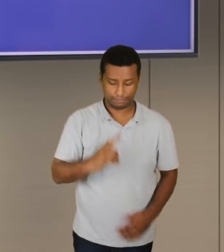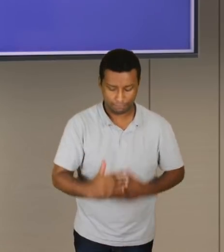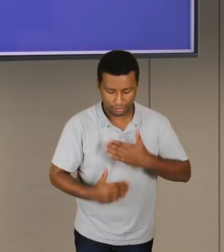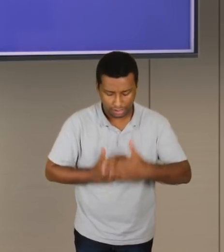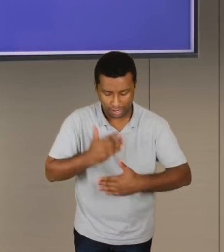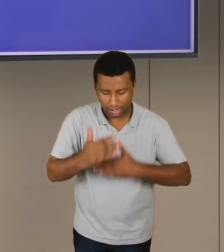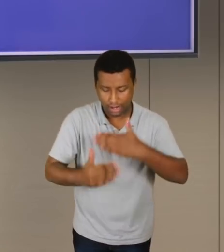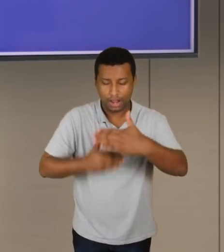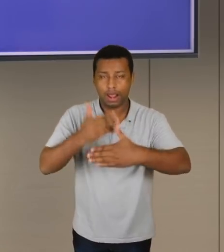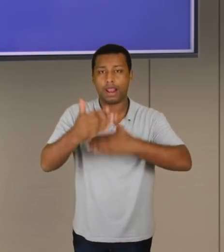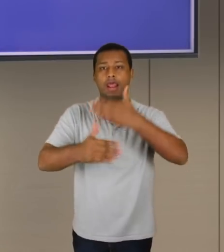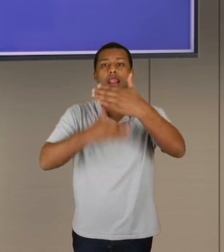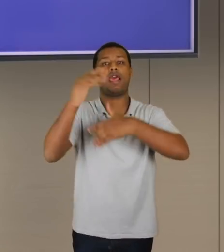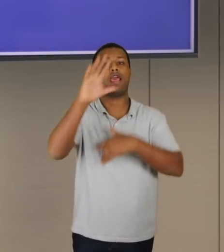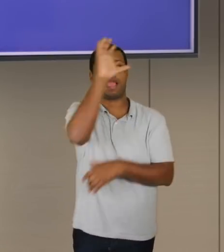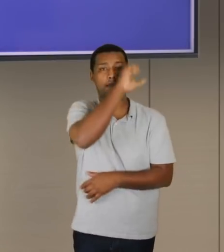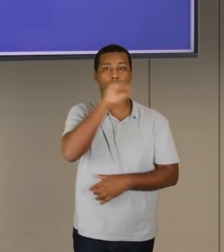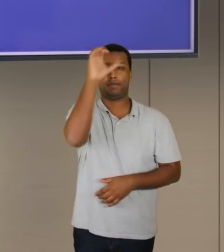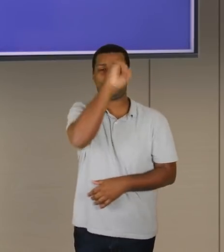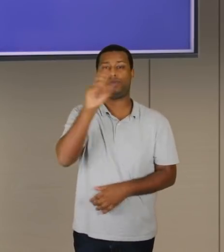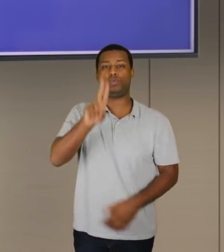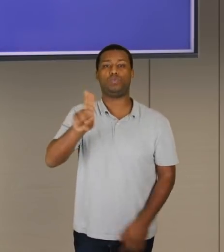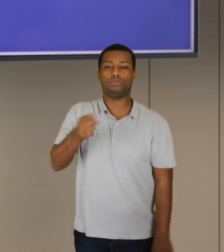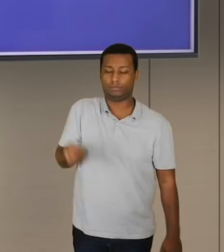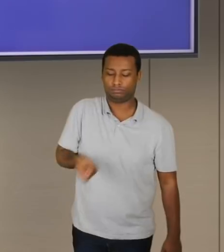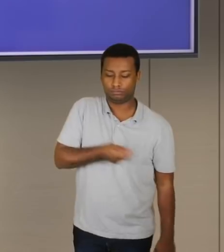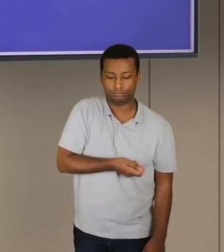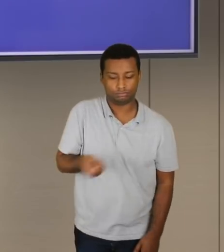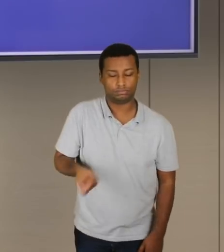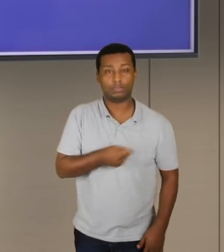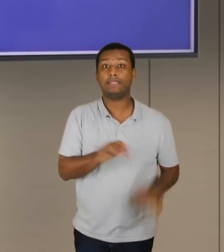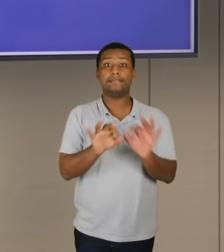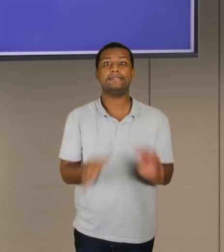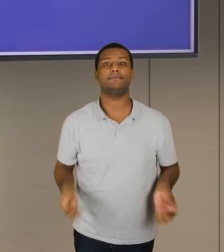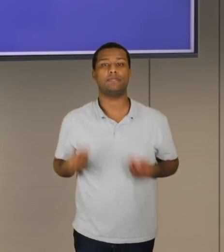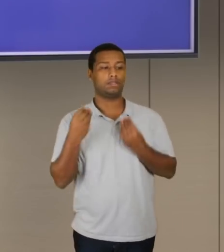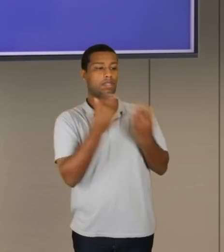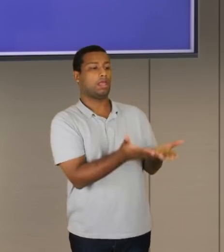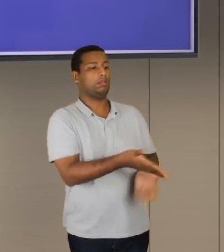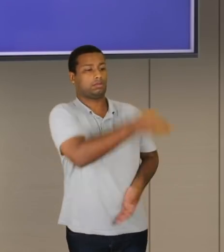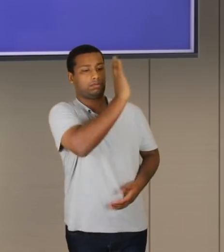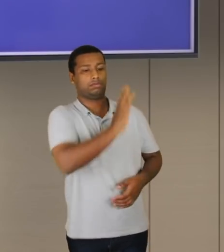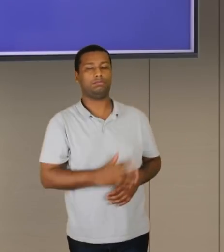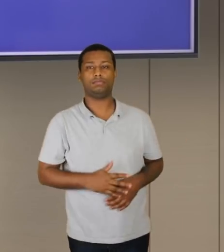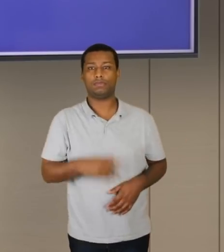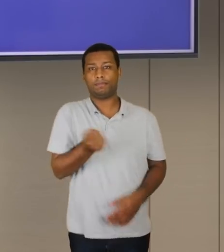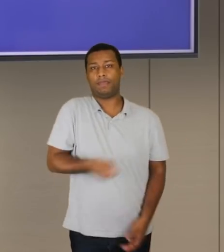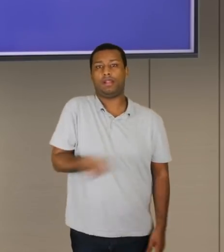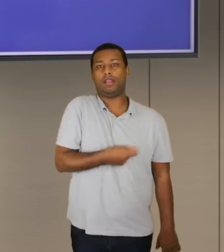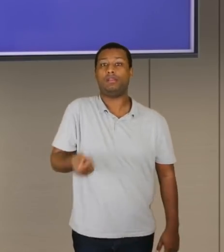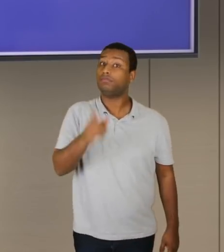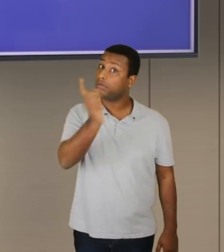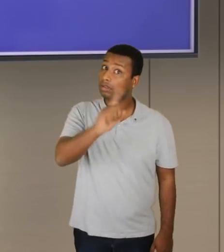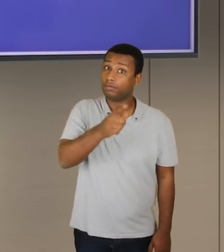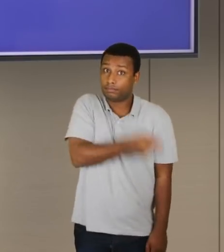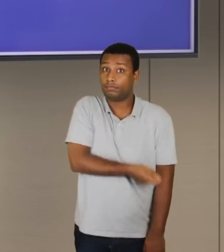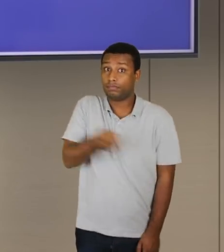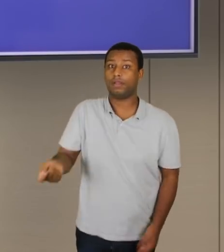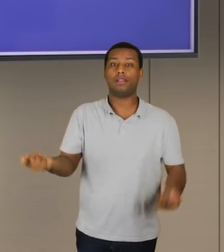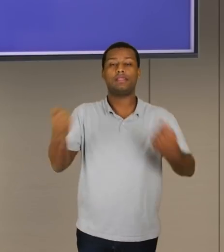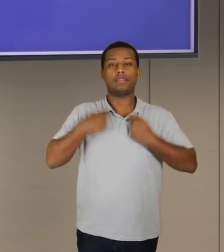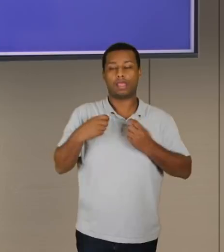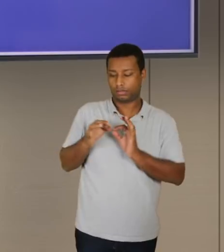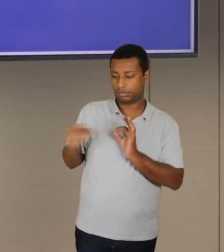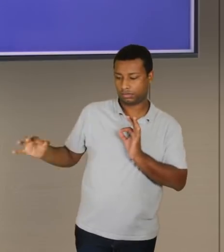a minha visão para escrever, por exemplo. Então, esses recursos aumentativos, eles vão de acordo com a necessidade do momento, o